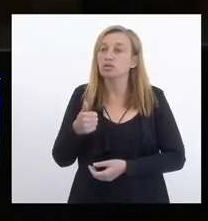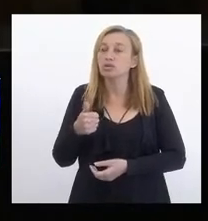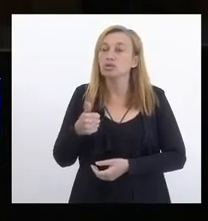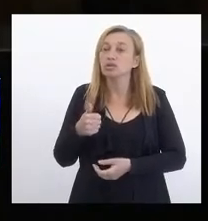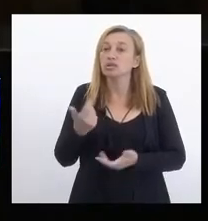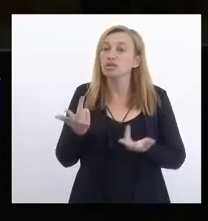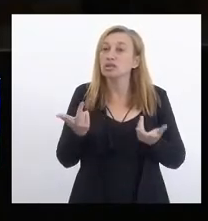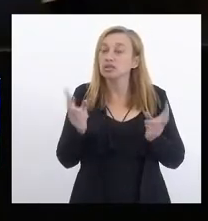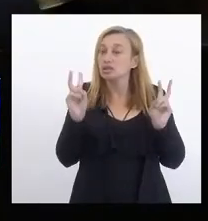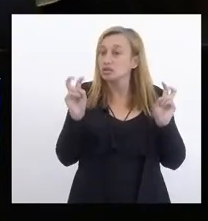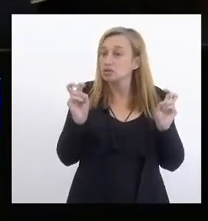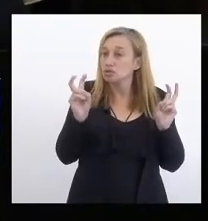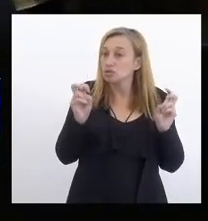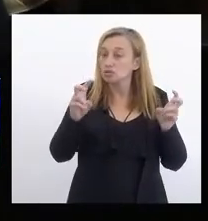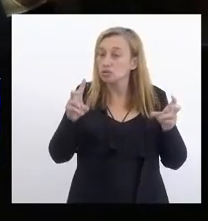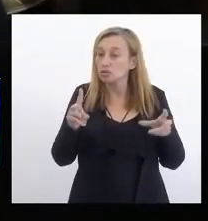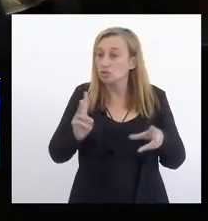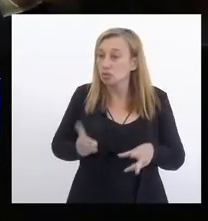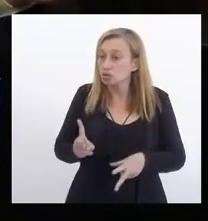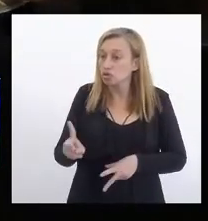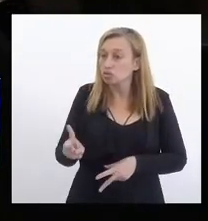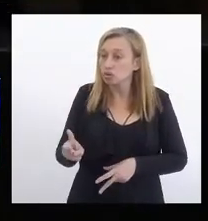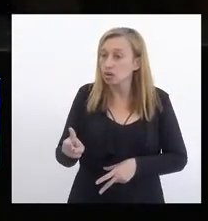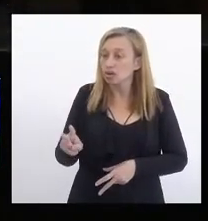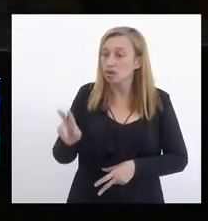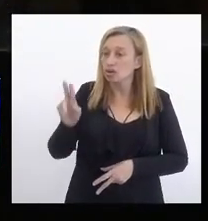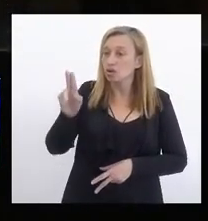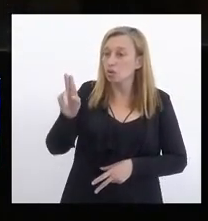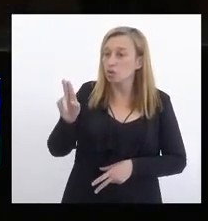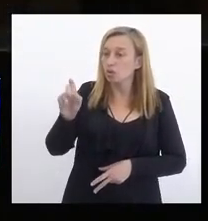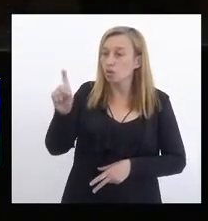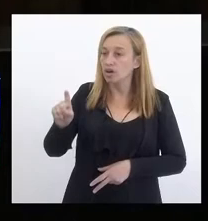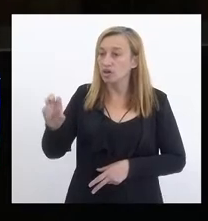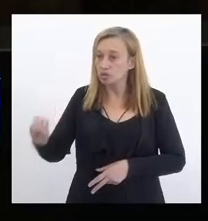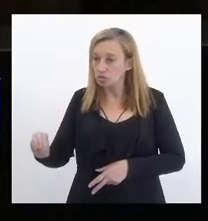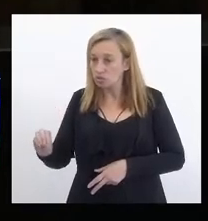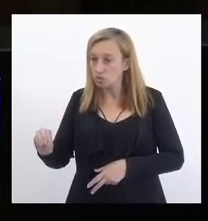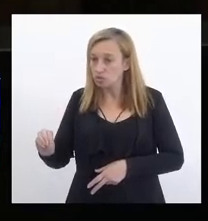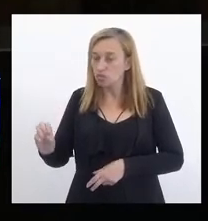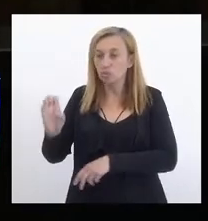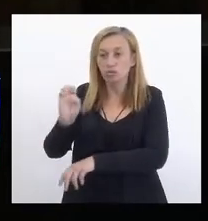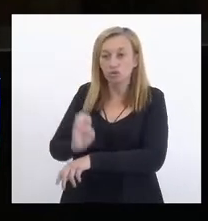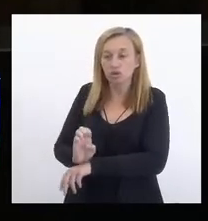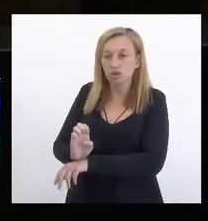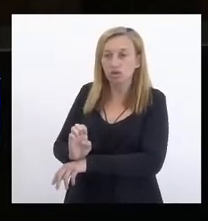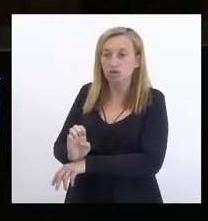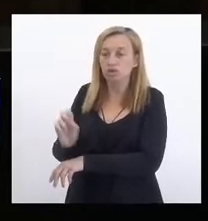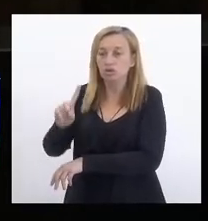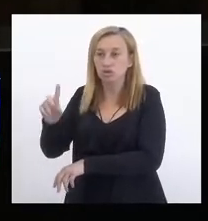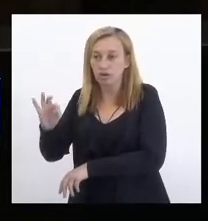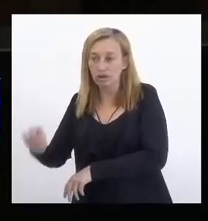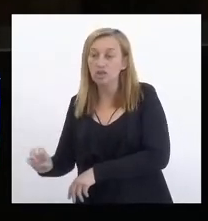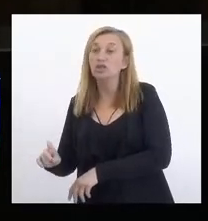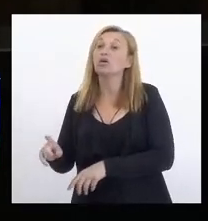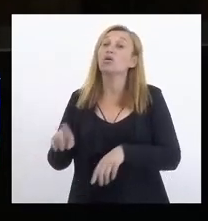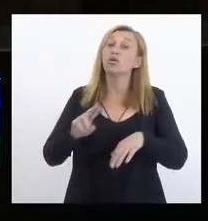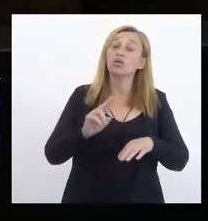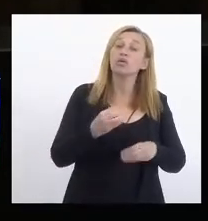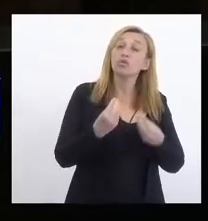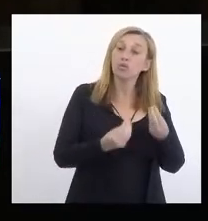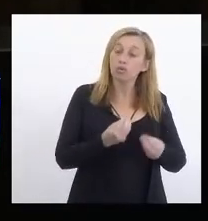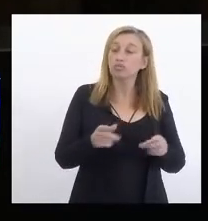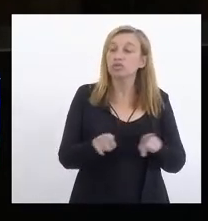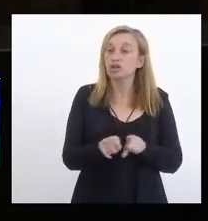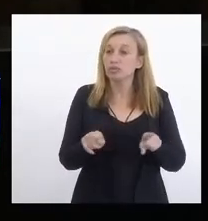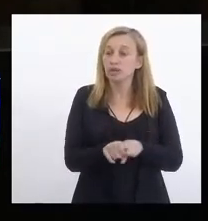decidido continuar sendo Universidade Estadual Zona Oeste, como no caso